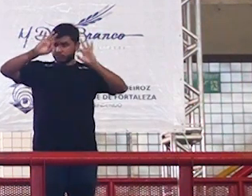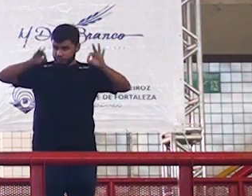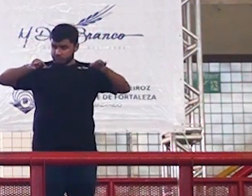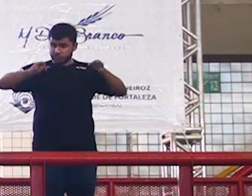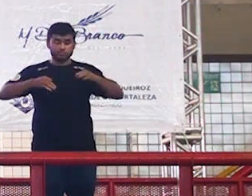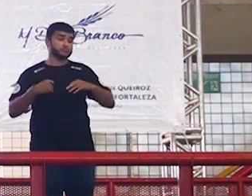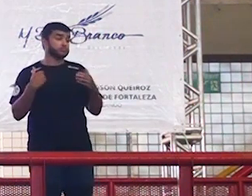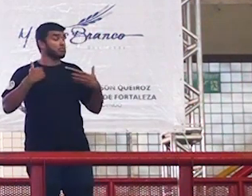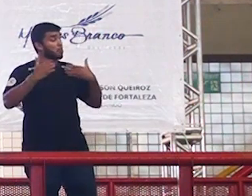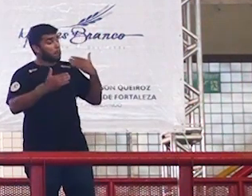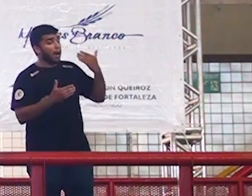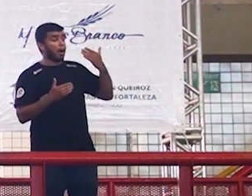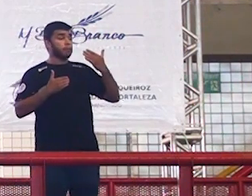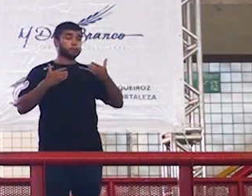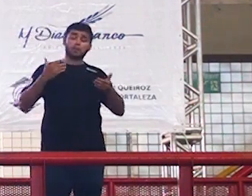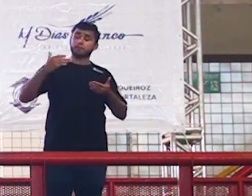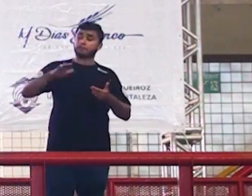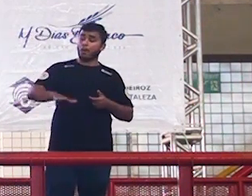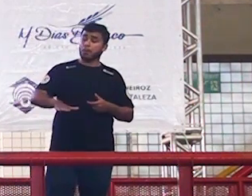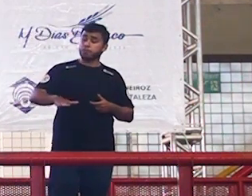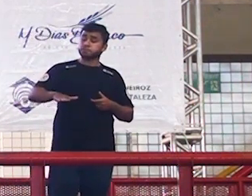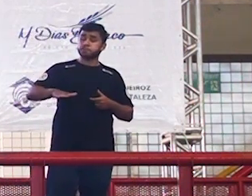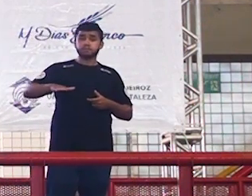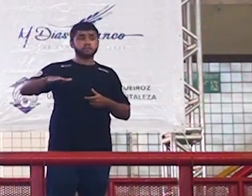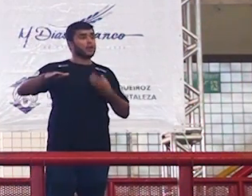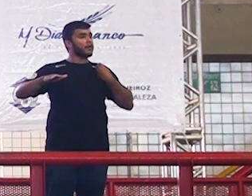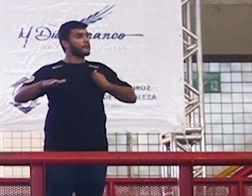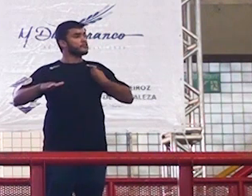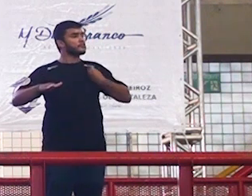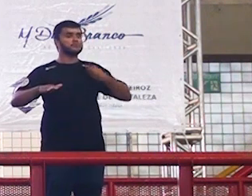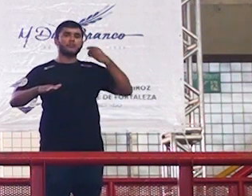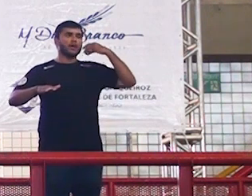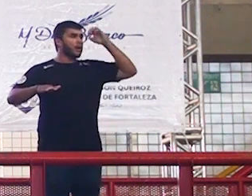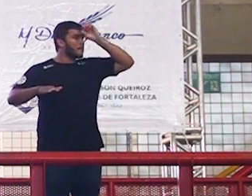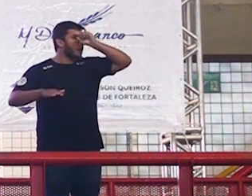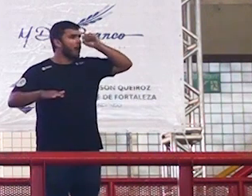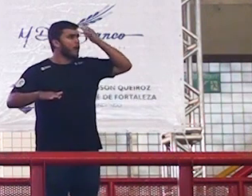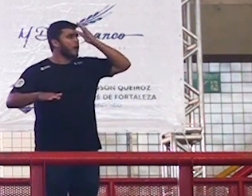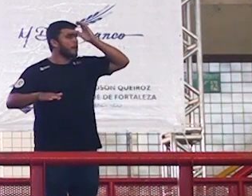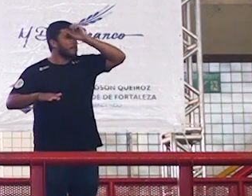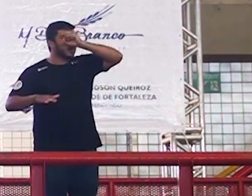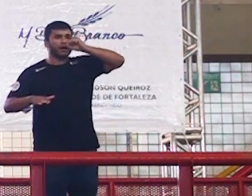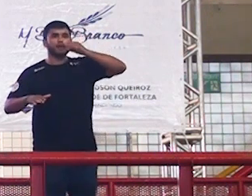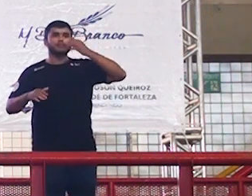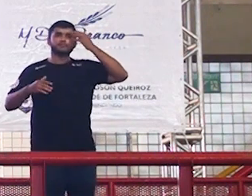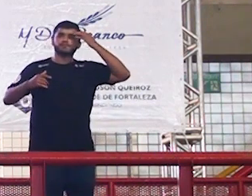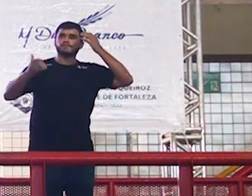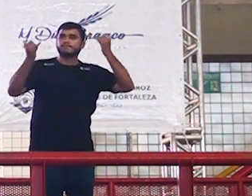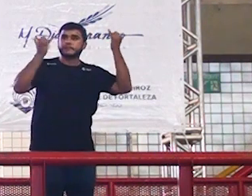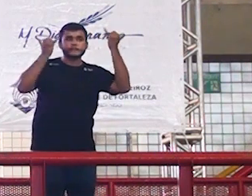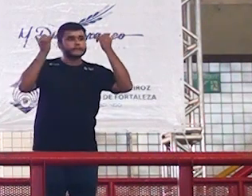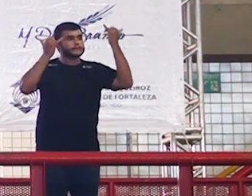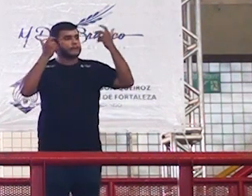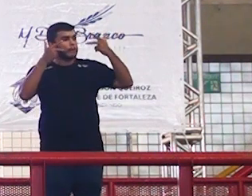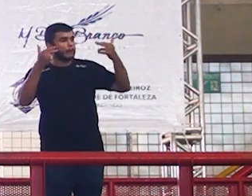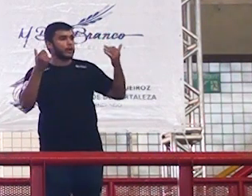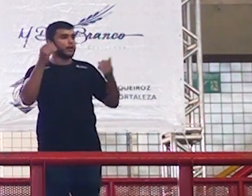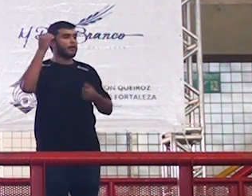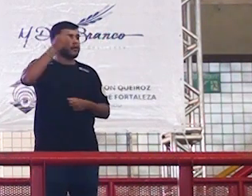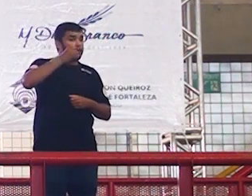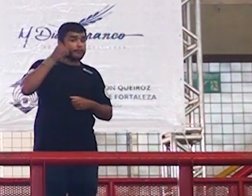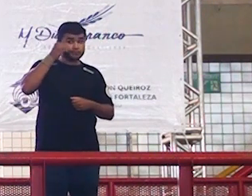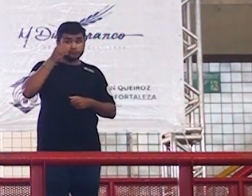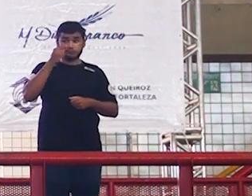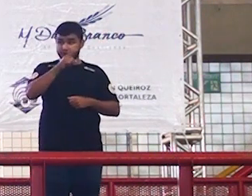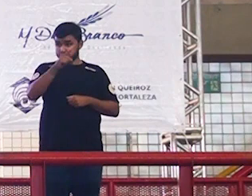À medida que a gente vai vivendo, a gente vai crescendo, a vida da gente vai sendo o quê? Preenchida. Quem